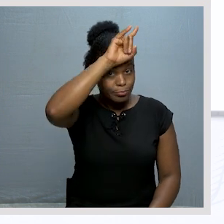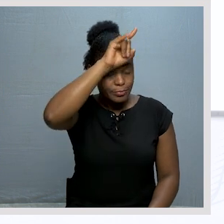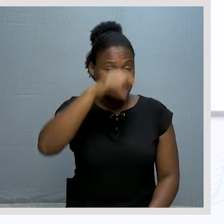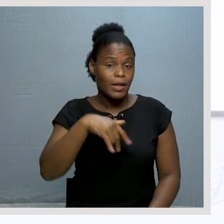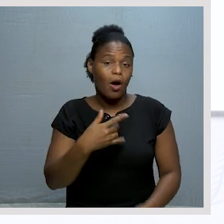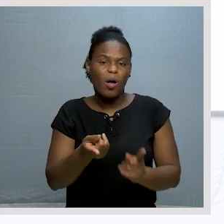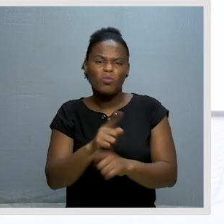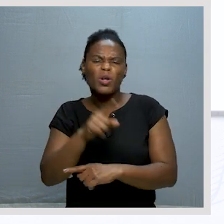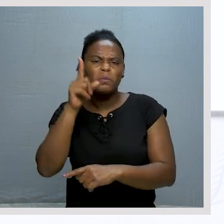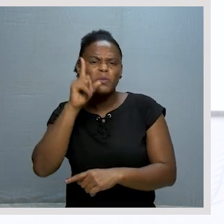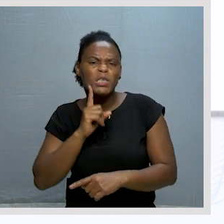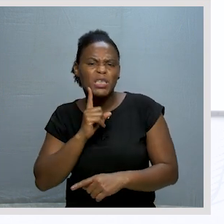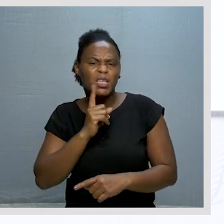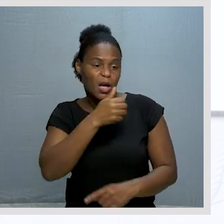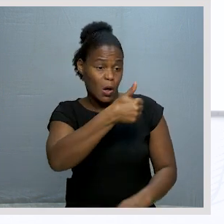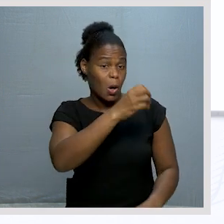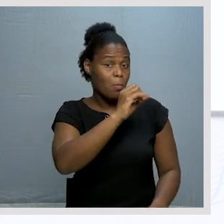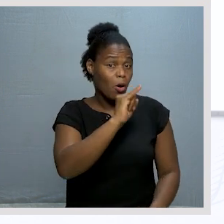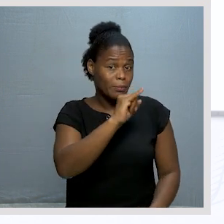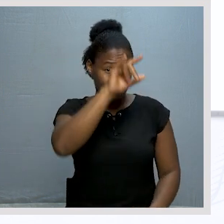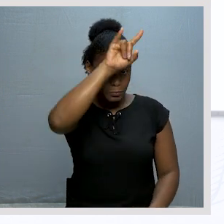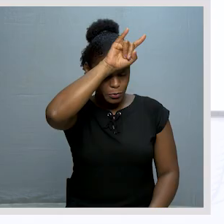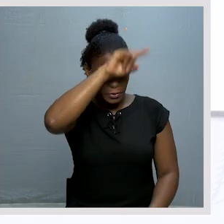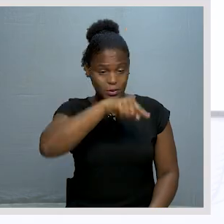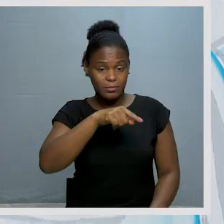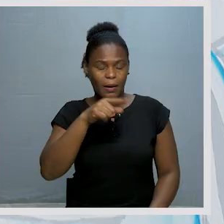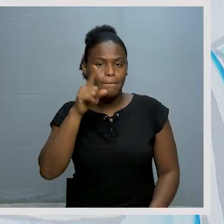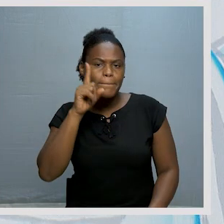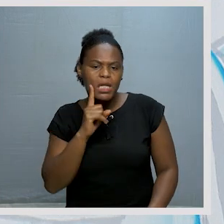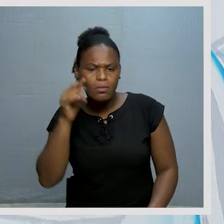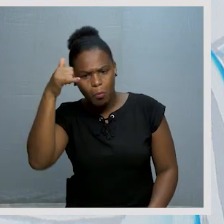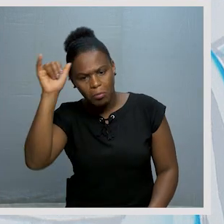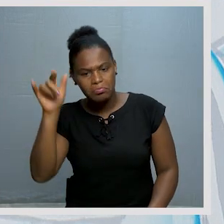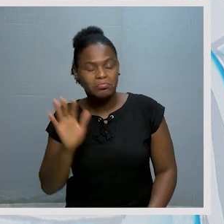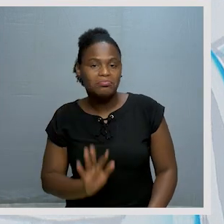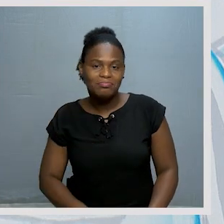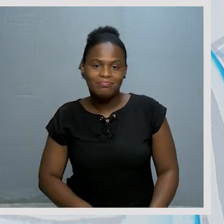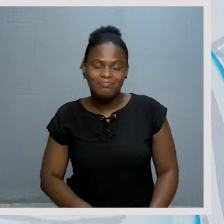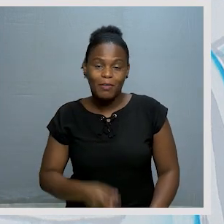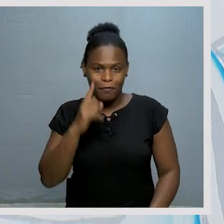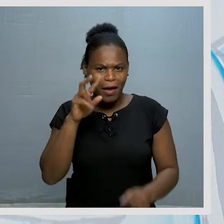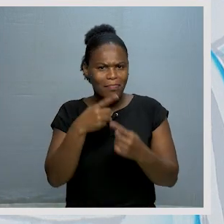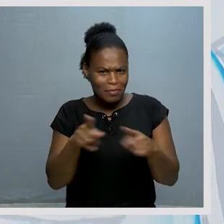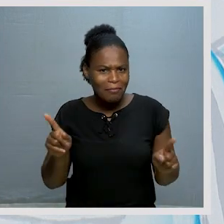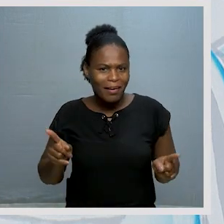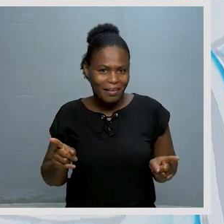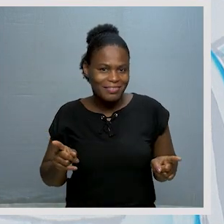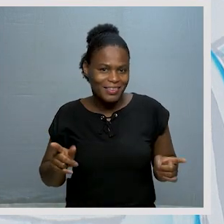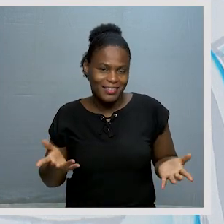é exato, vaca. Reparem só. Estão a ver? Que